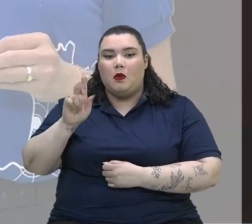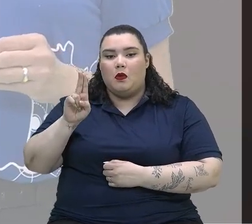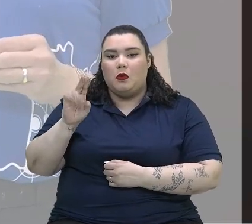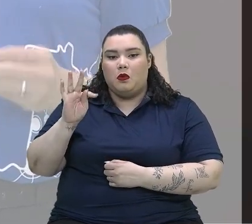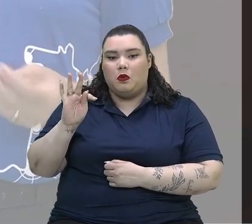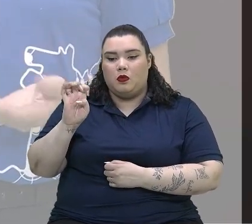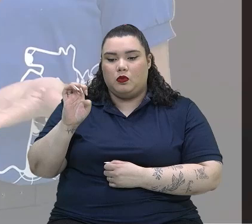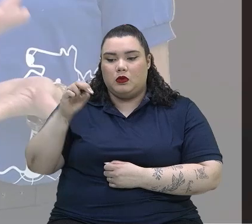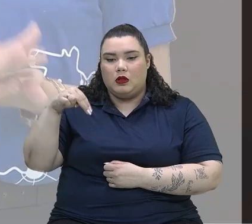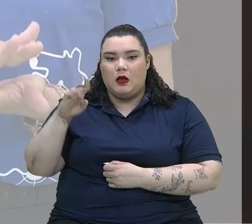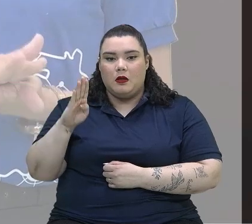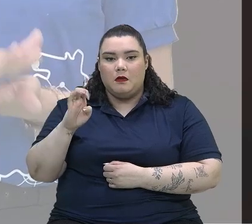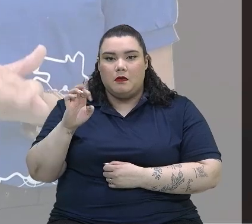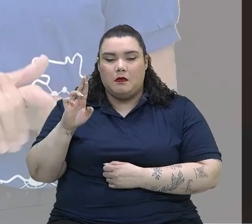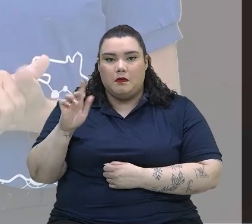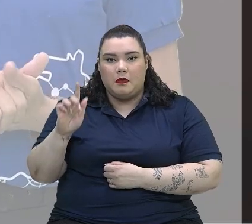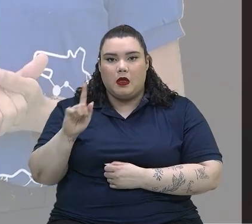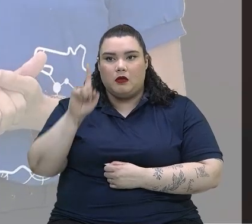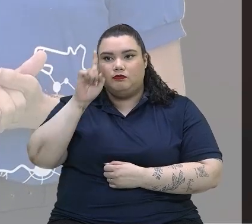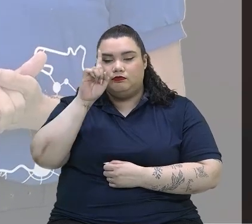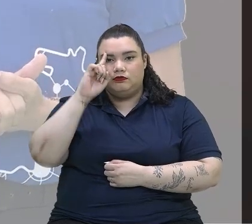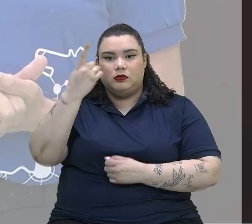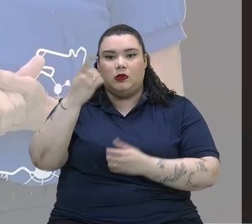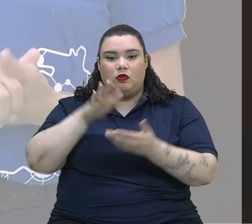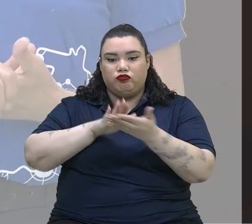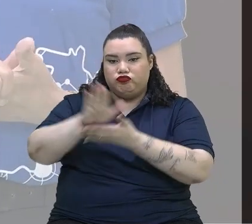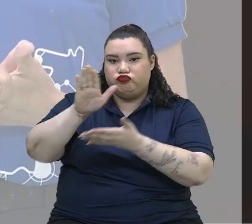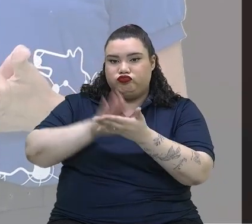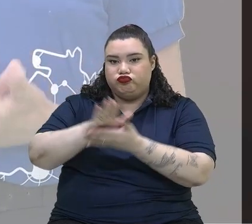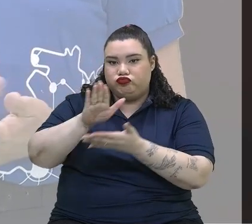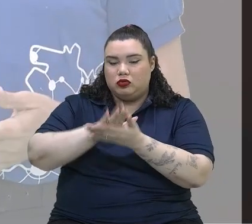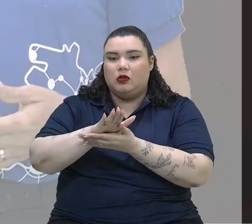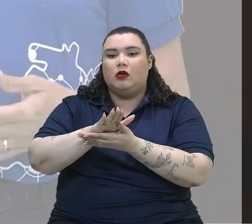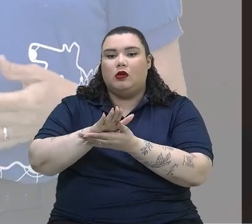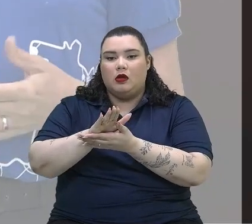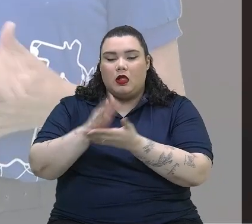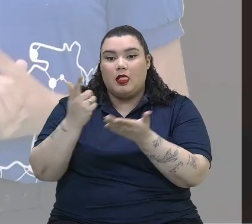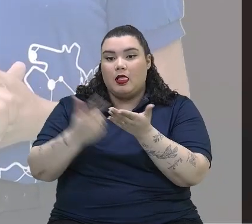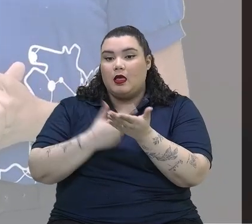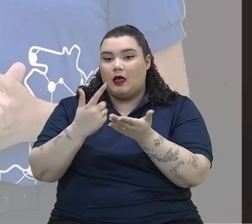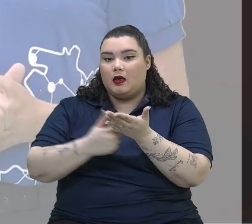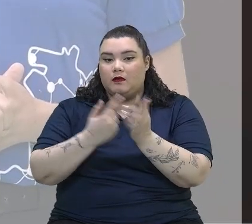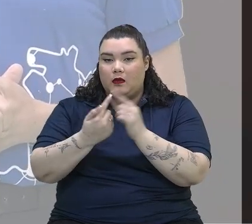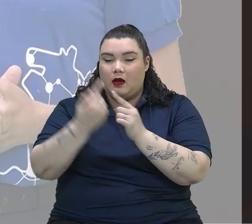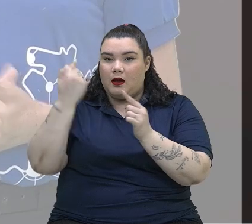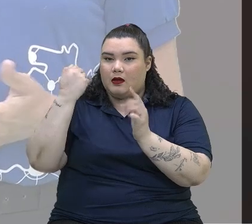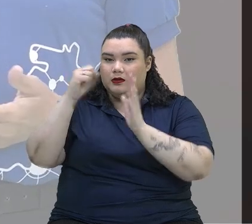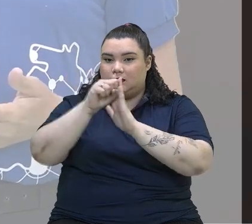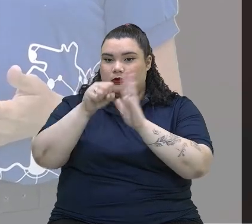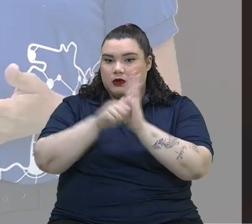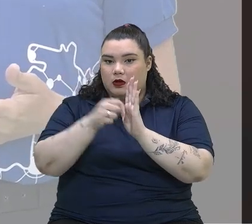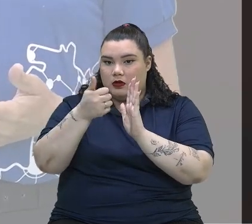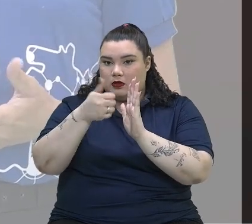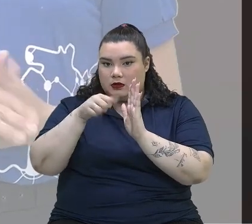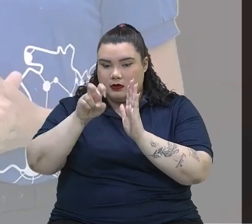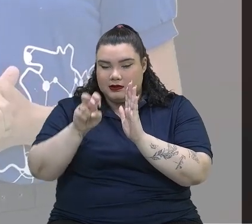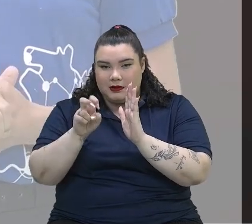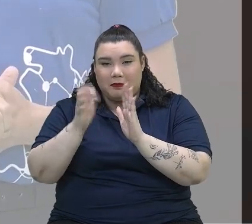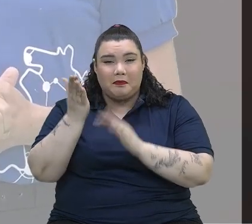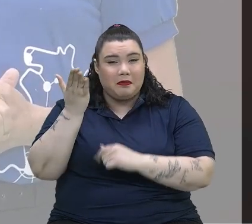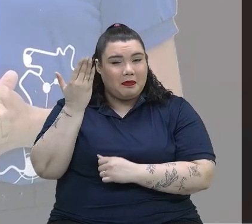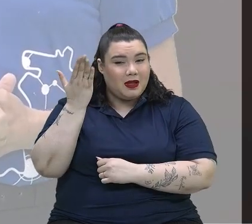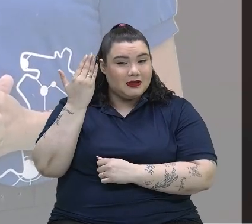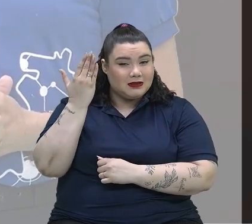inventou a imprensa para imprimir livros, sim, para imprimir livros lá no século XV, há muito